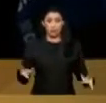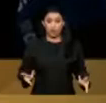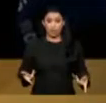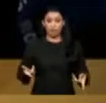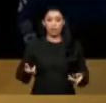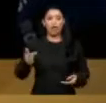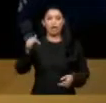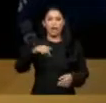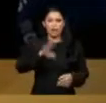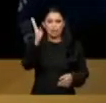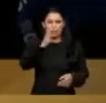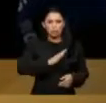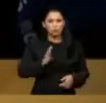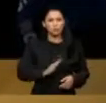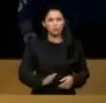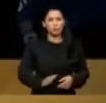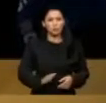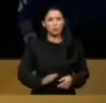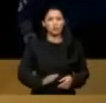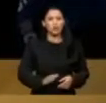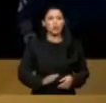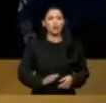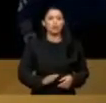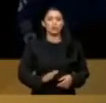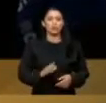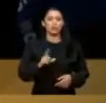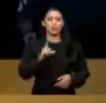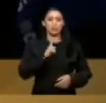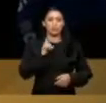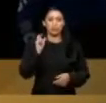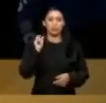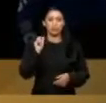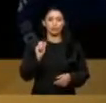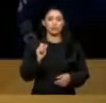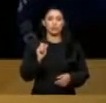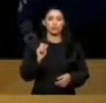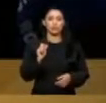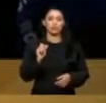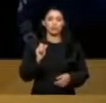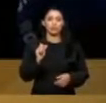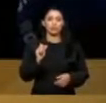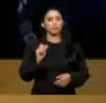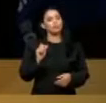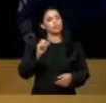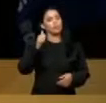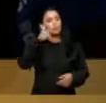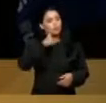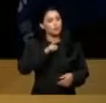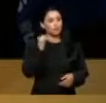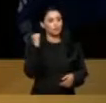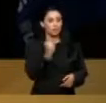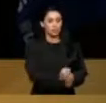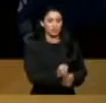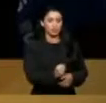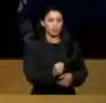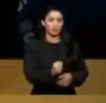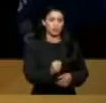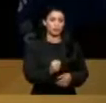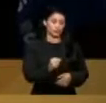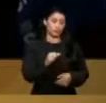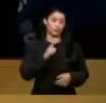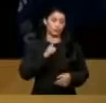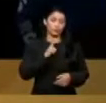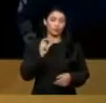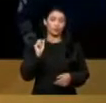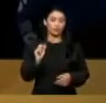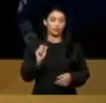Brasil, o crime de feminicídio prescreve, o delito de estupro prescreve. São comportamentos bárbaros,